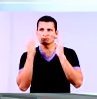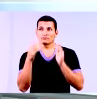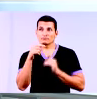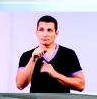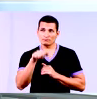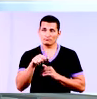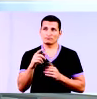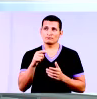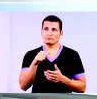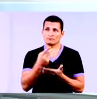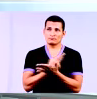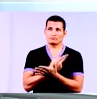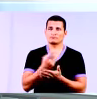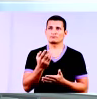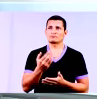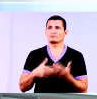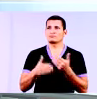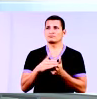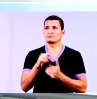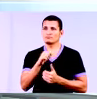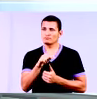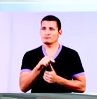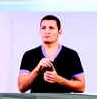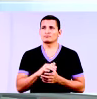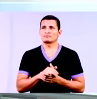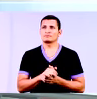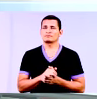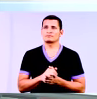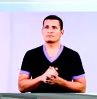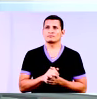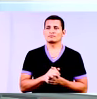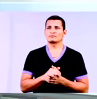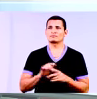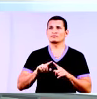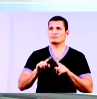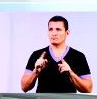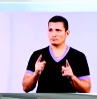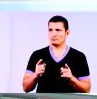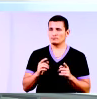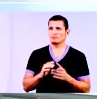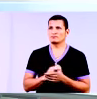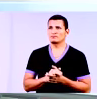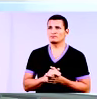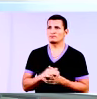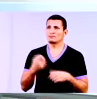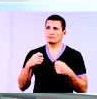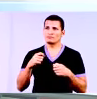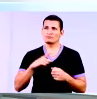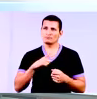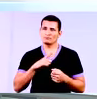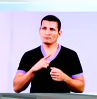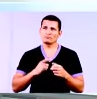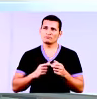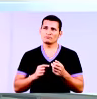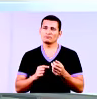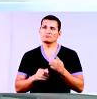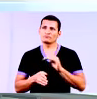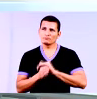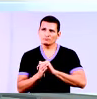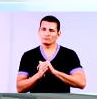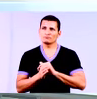ocorre tudo. É lá que ocorre tudo. Só que por outro lado, eu tenho que ter um dispositivo de entrada para fazer isso